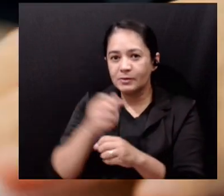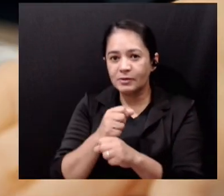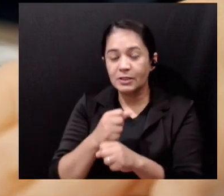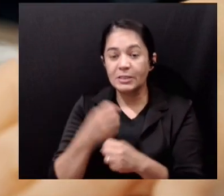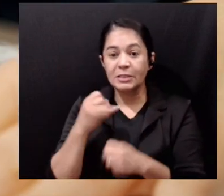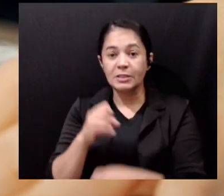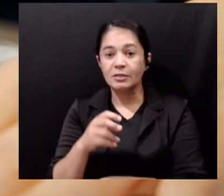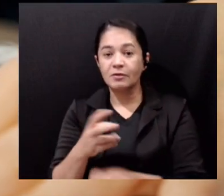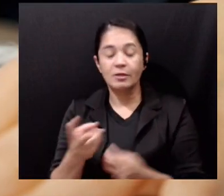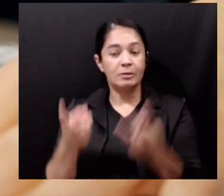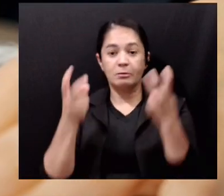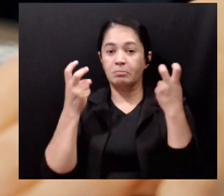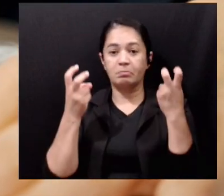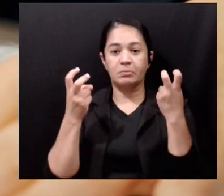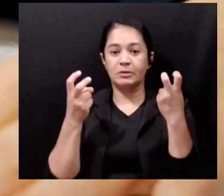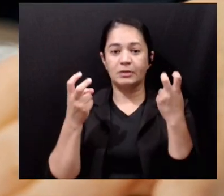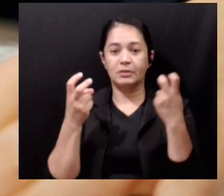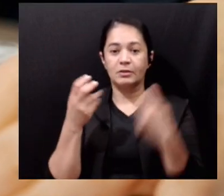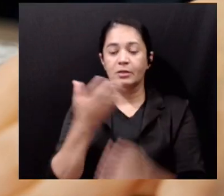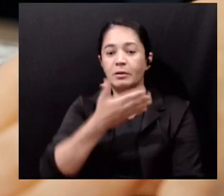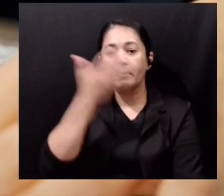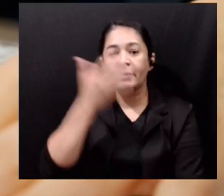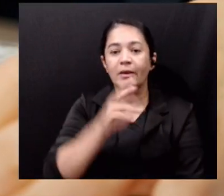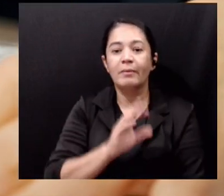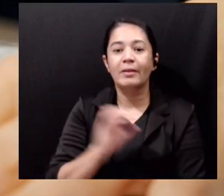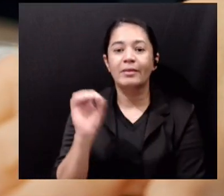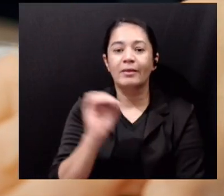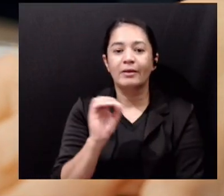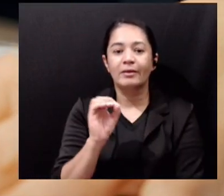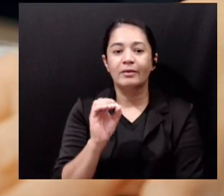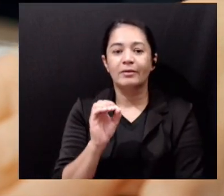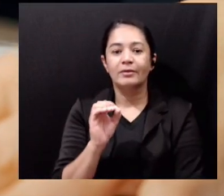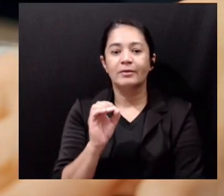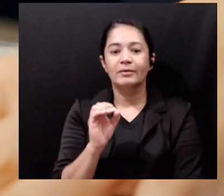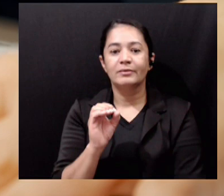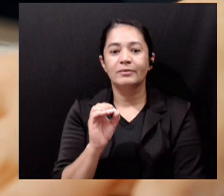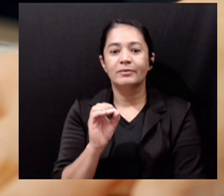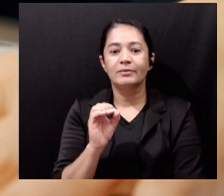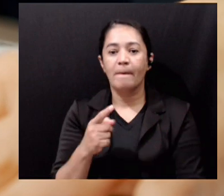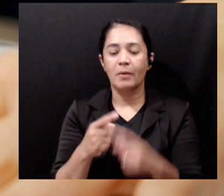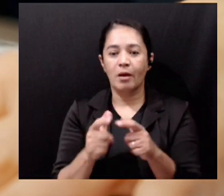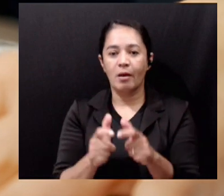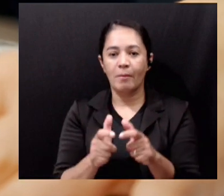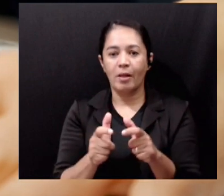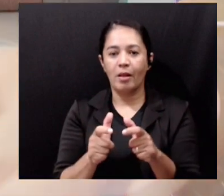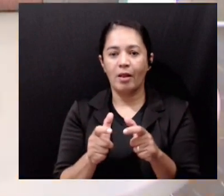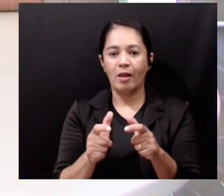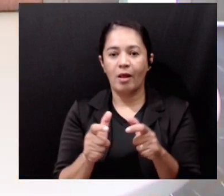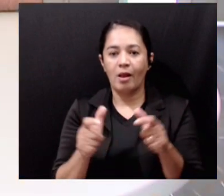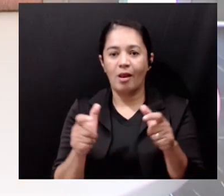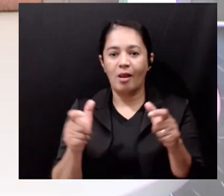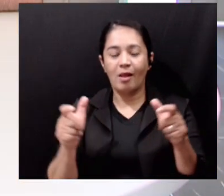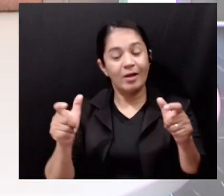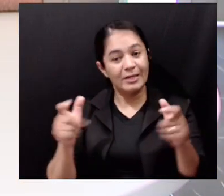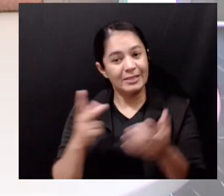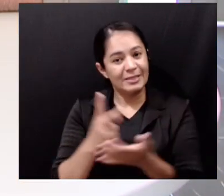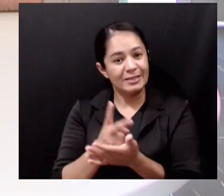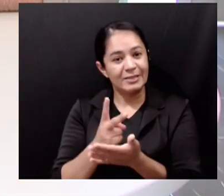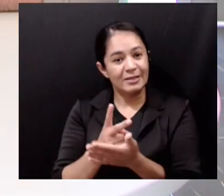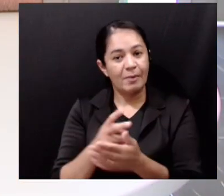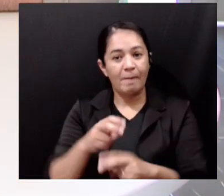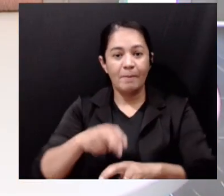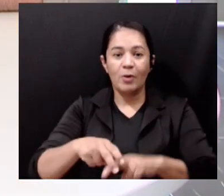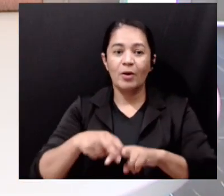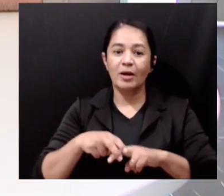pagando essa tarifa. Cada vez ela vai aumentando, né? Ela vai aumentando em função de serviços que o banco vai